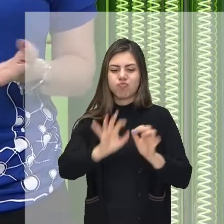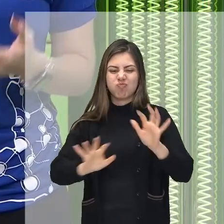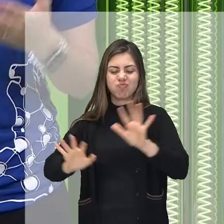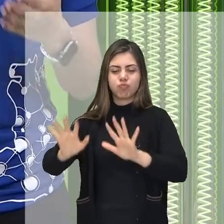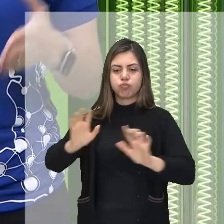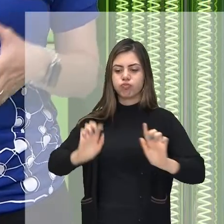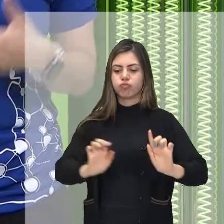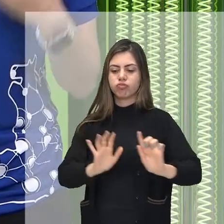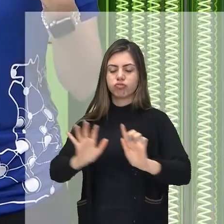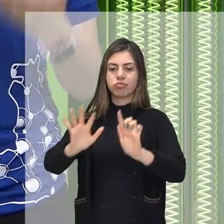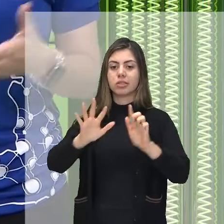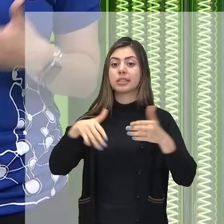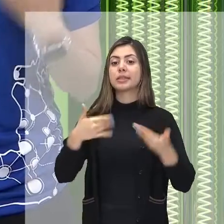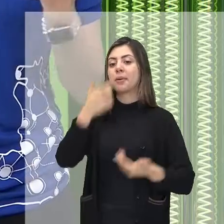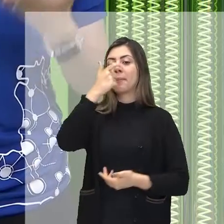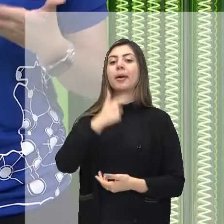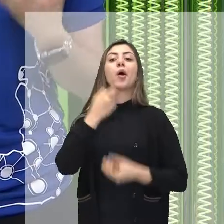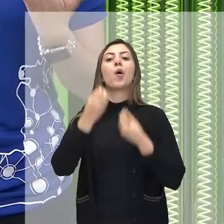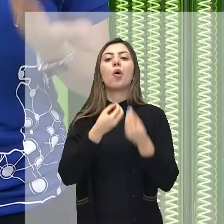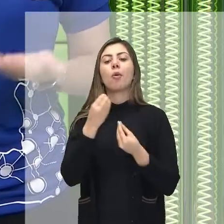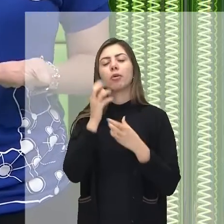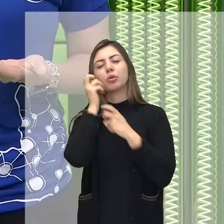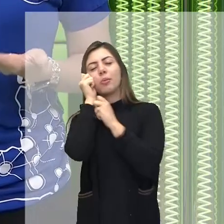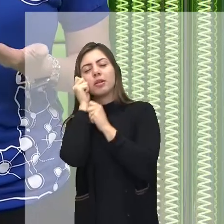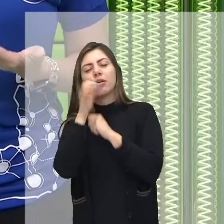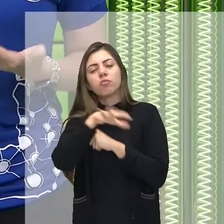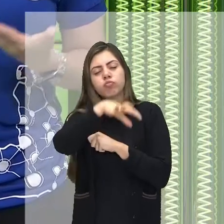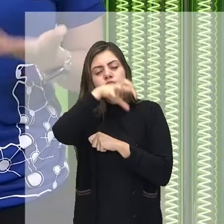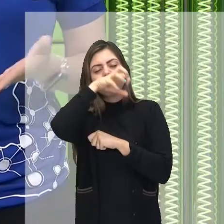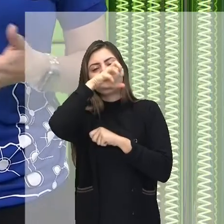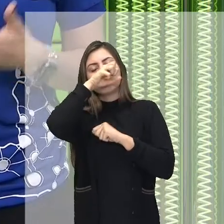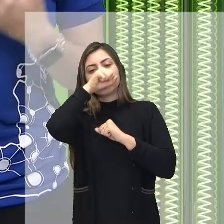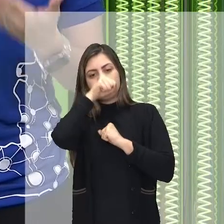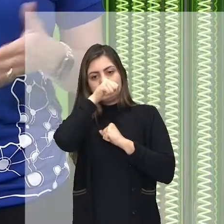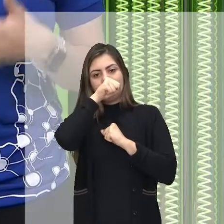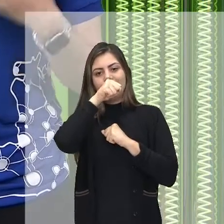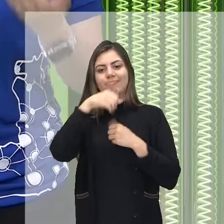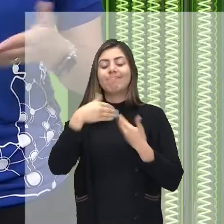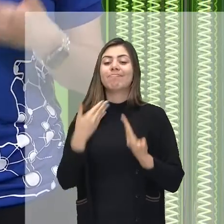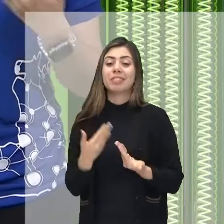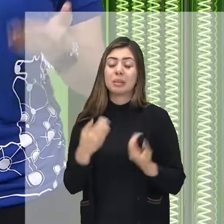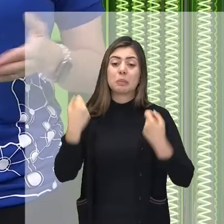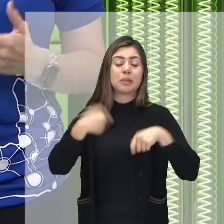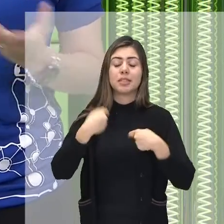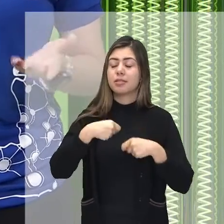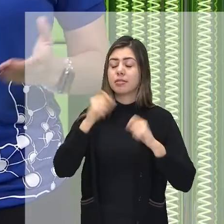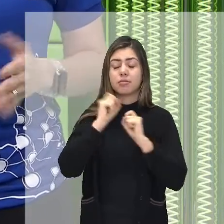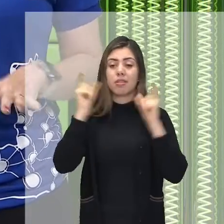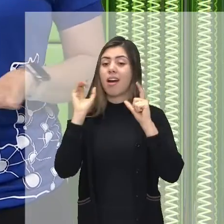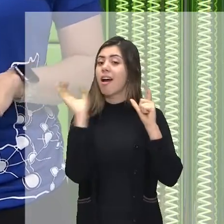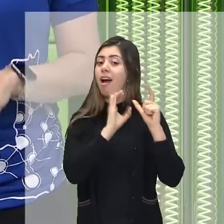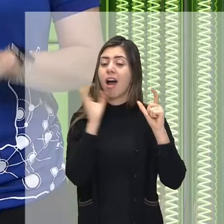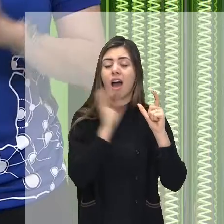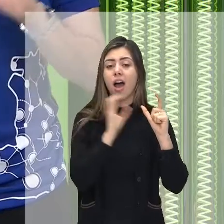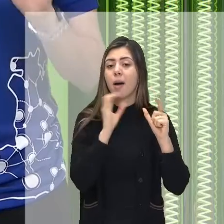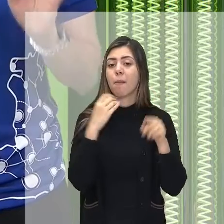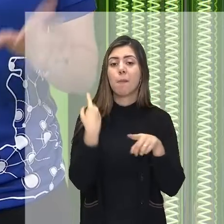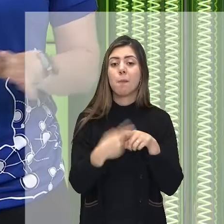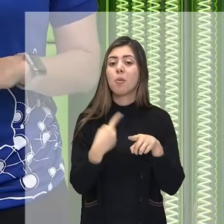até o momento em que a pessoa vai começar a inalar aquele gás. Então a pessoa precisa despertar rapidamente